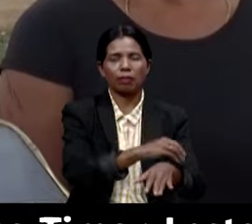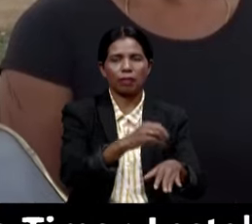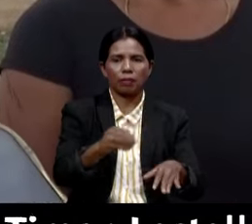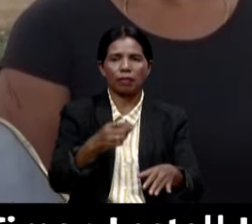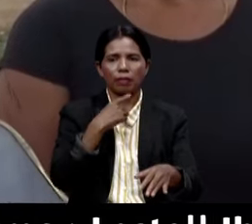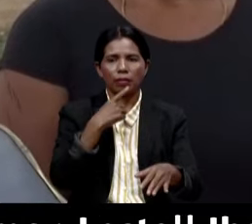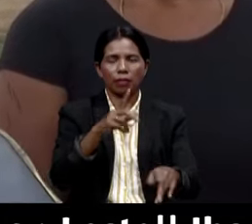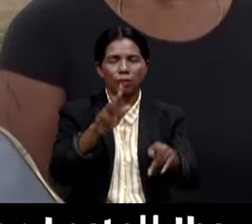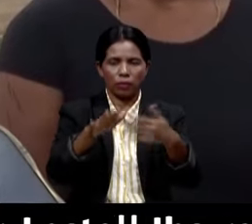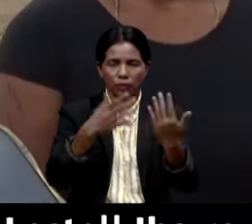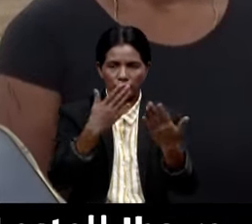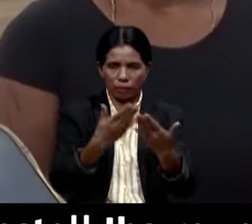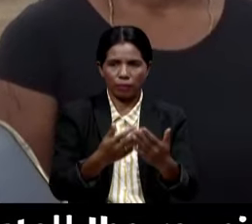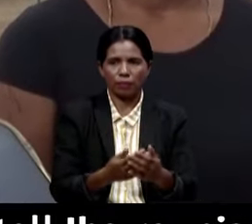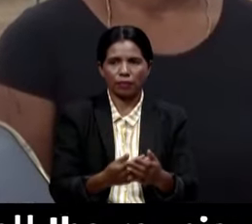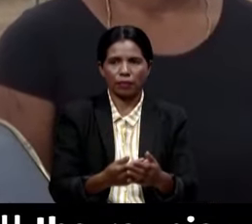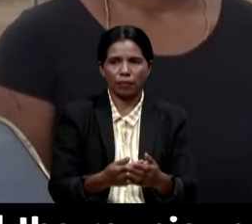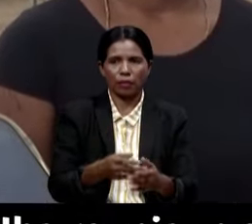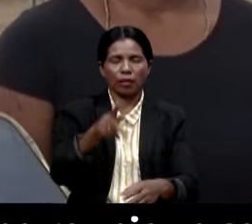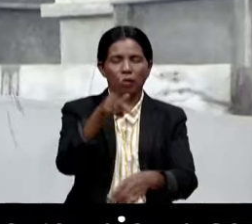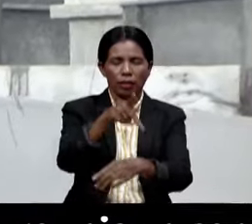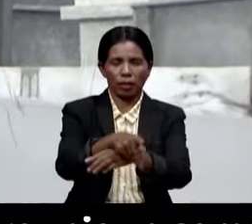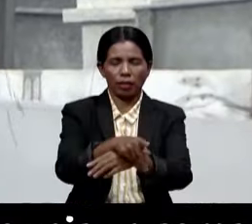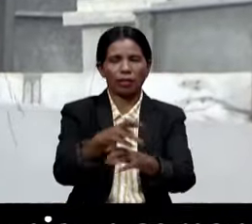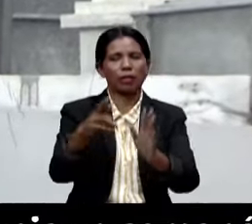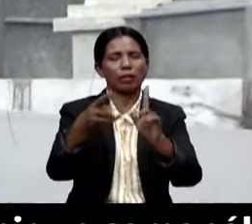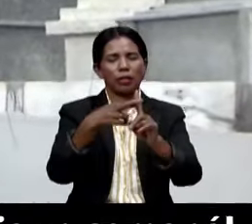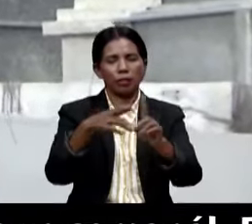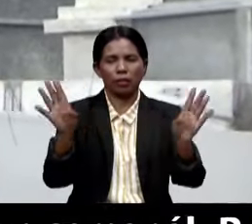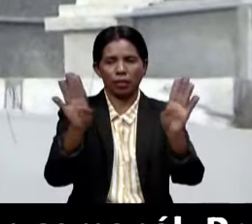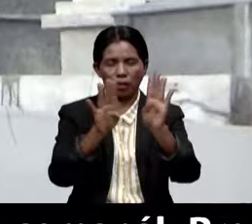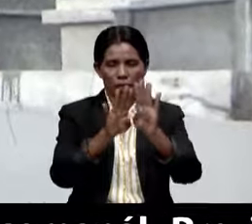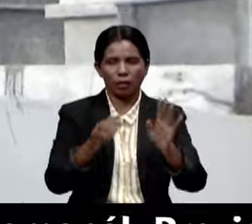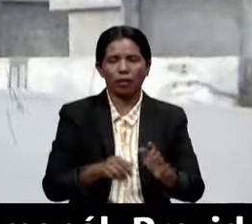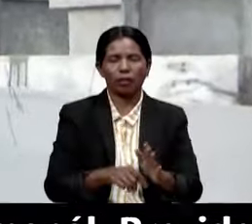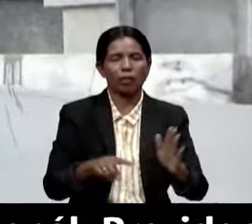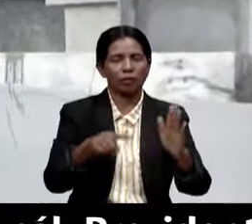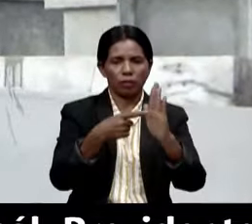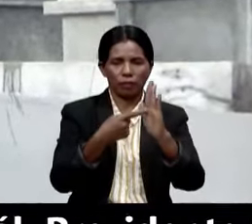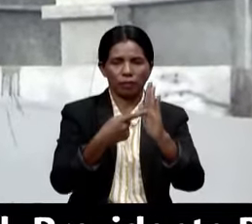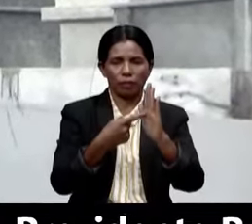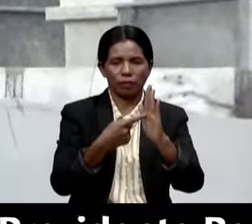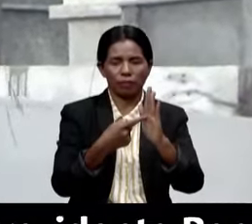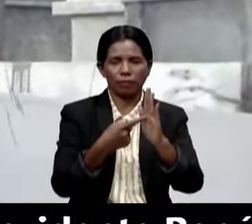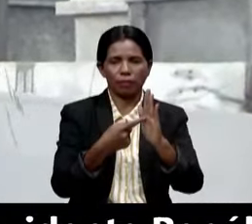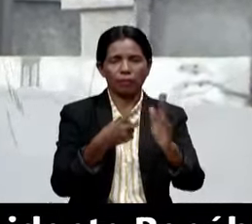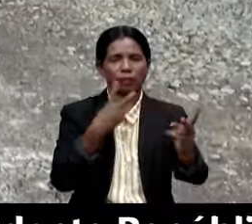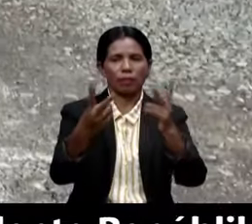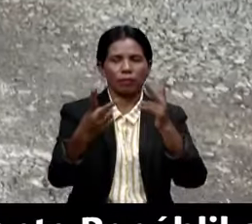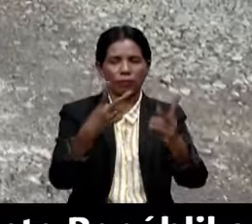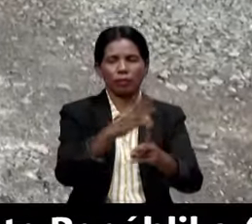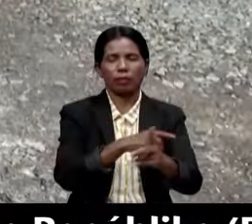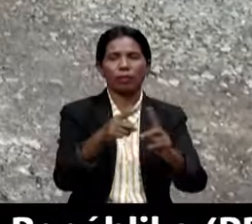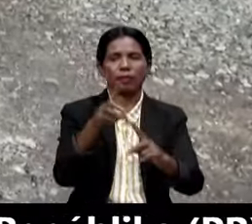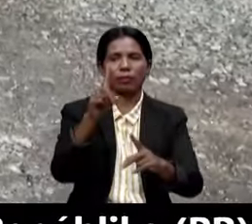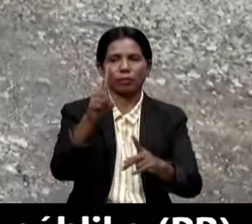para a população tomar e calam rata se taca. A tua cabune, o rei, o ministro de Angataca, dia 1 de